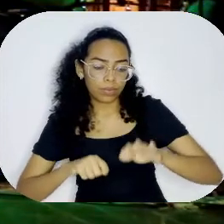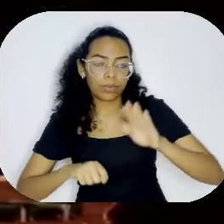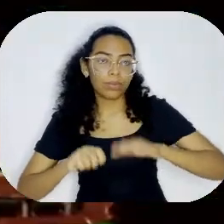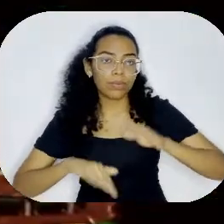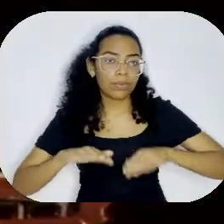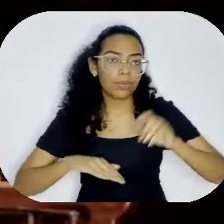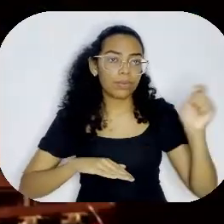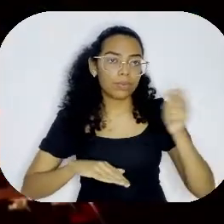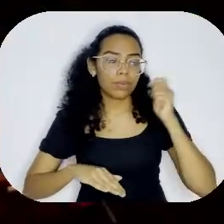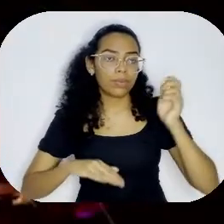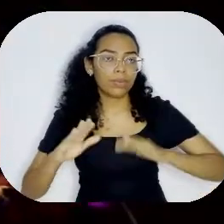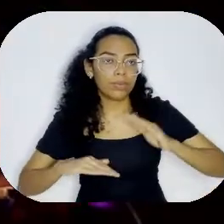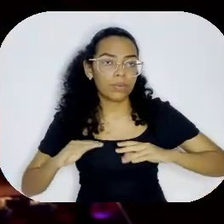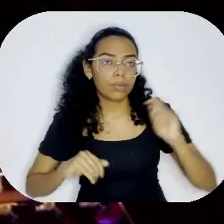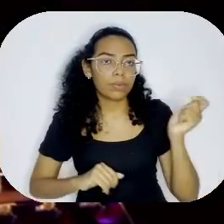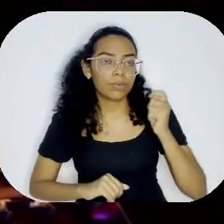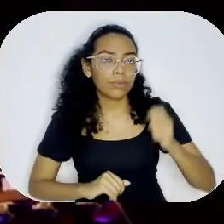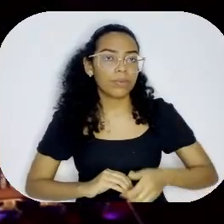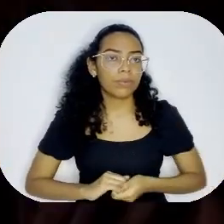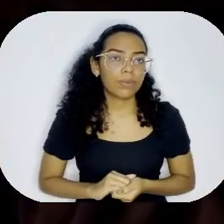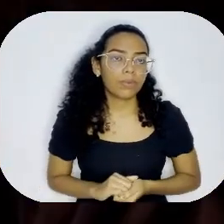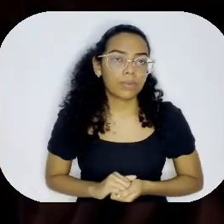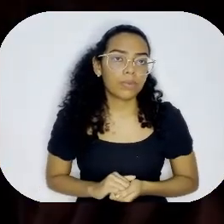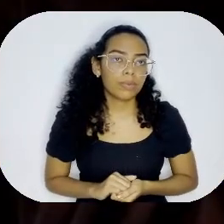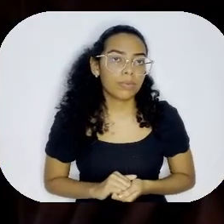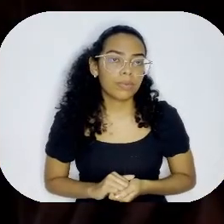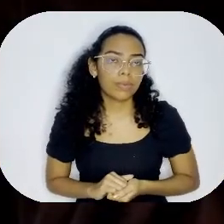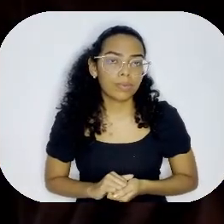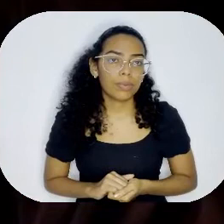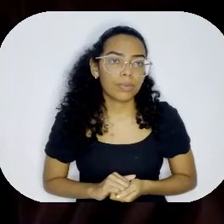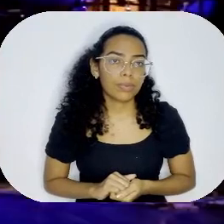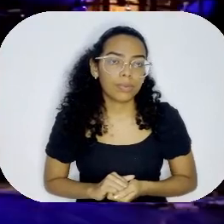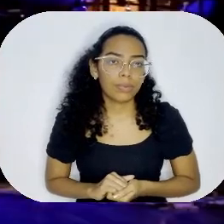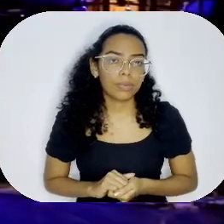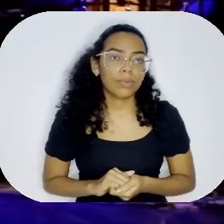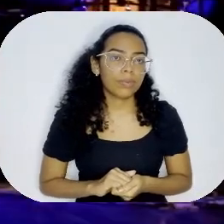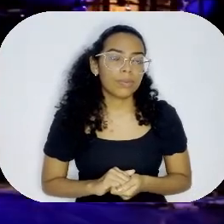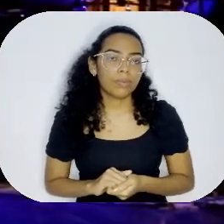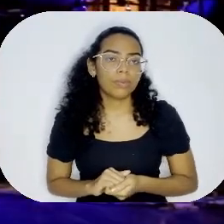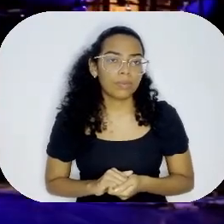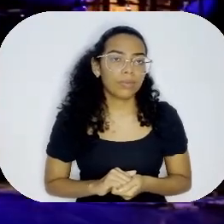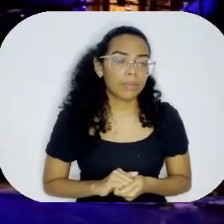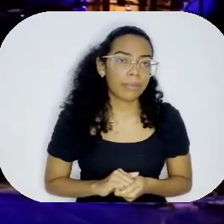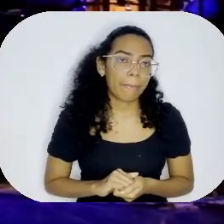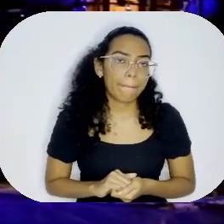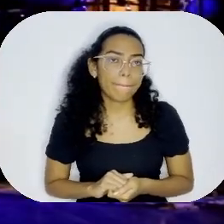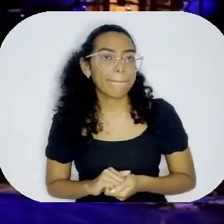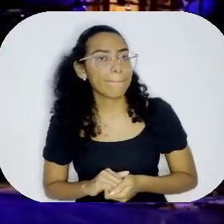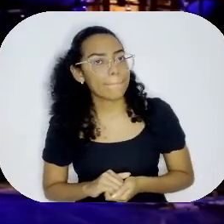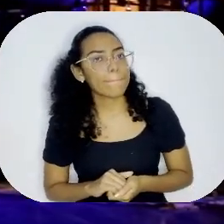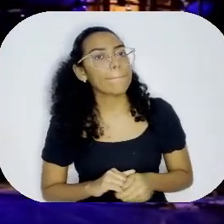esse blues de maracatu, esse blues